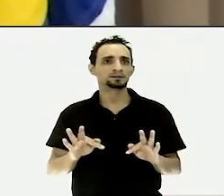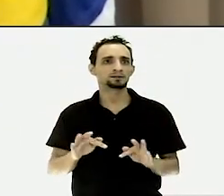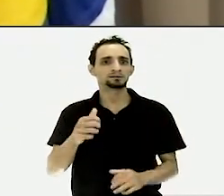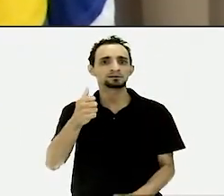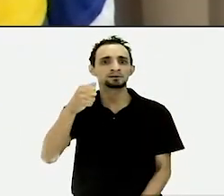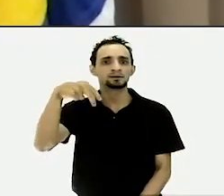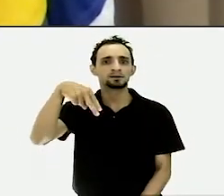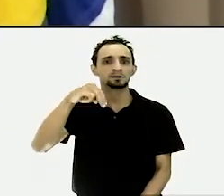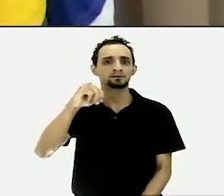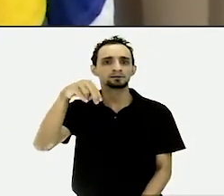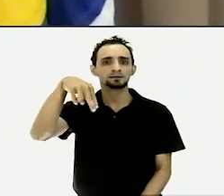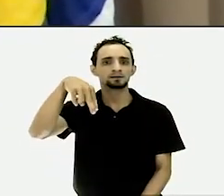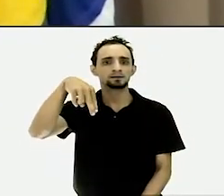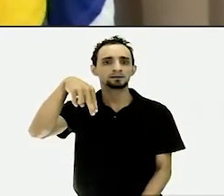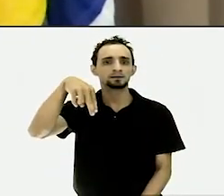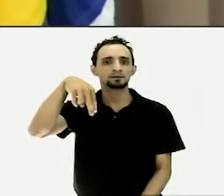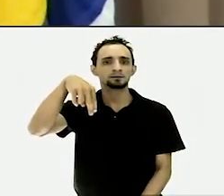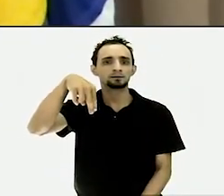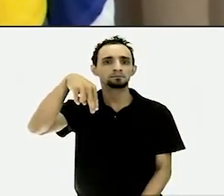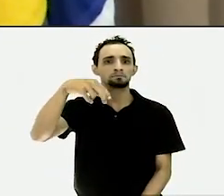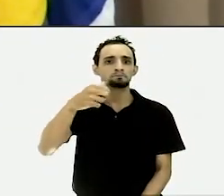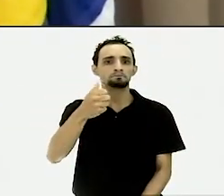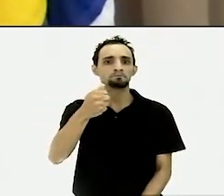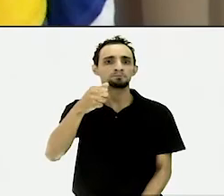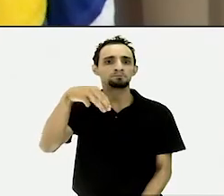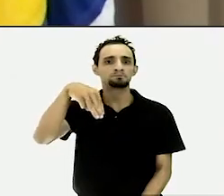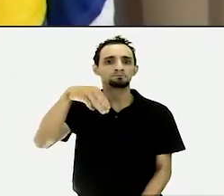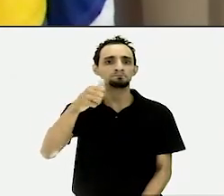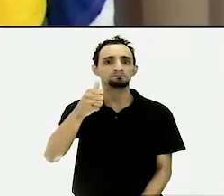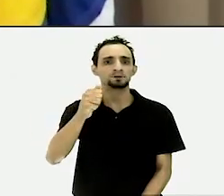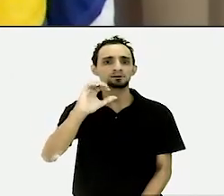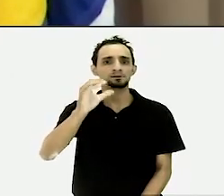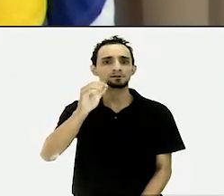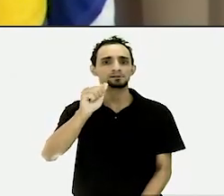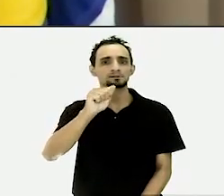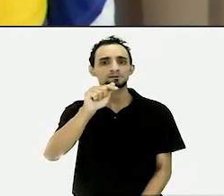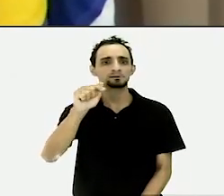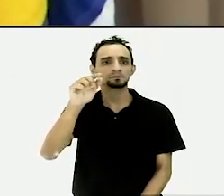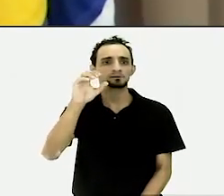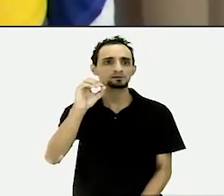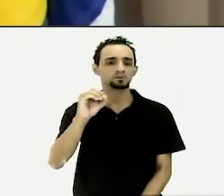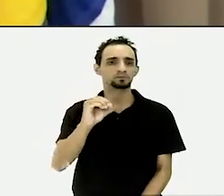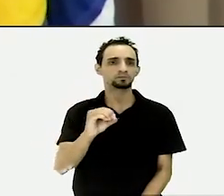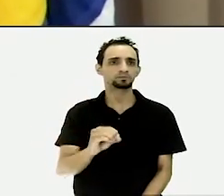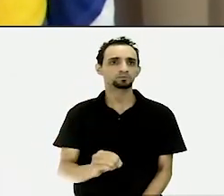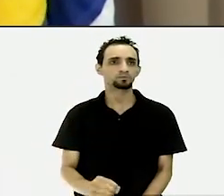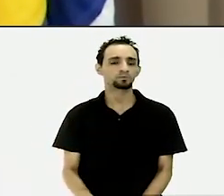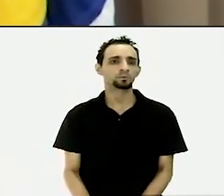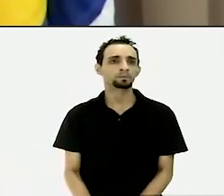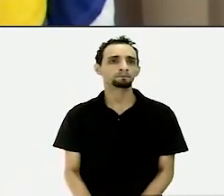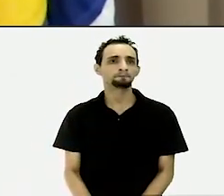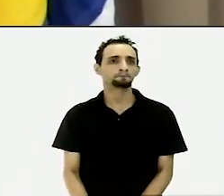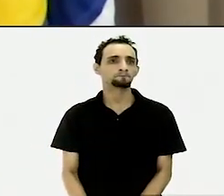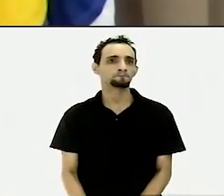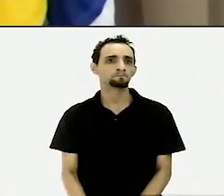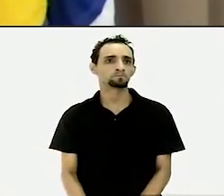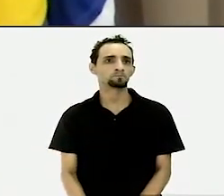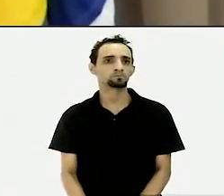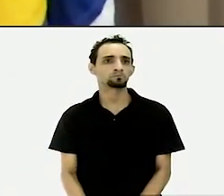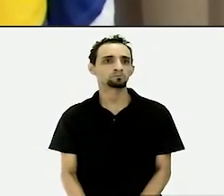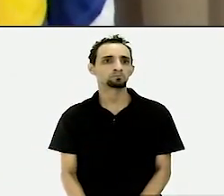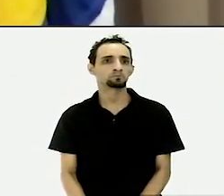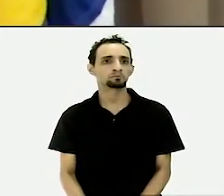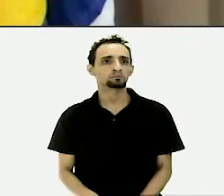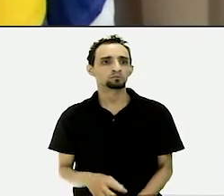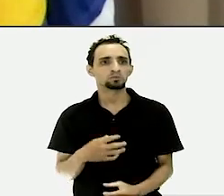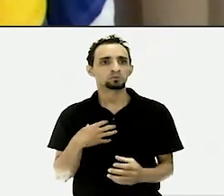que, além da Secretaria da Saúde, porque o suicídio é uma... A campanha do suicídio é feita pela Secretaria da Saúde, né, e a